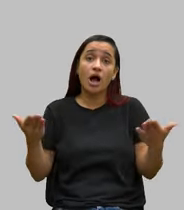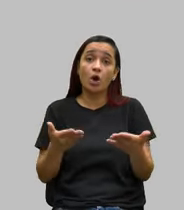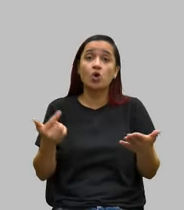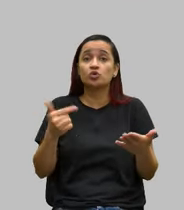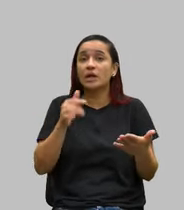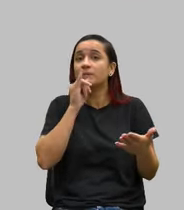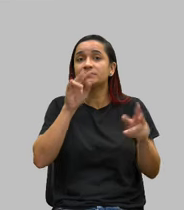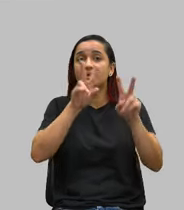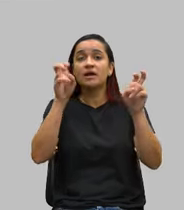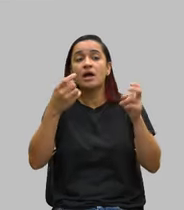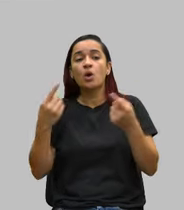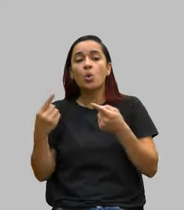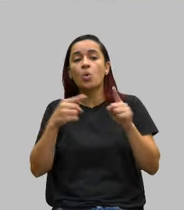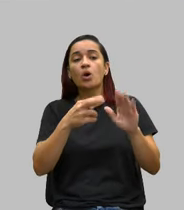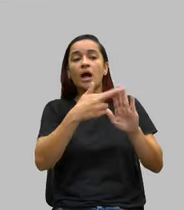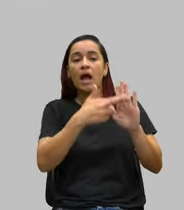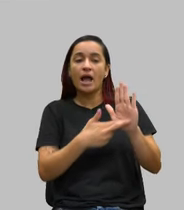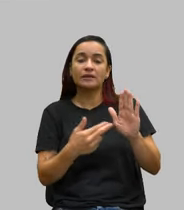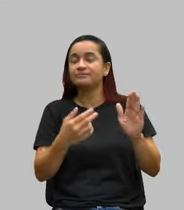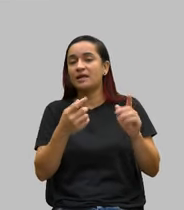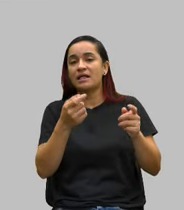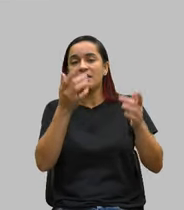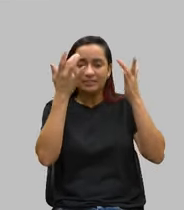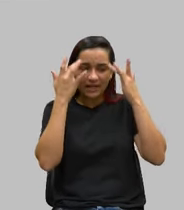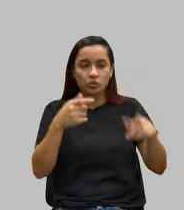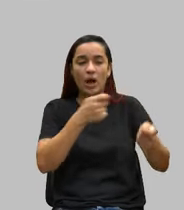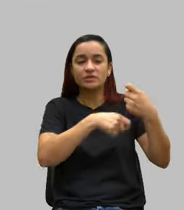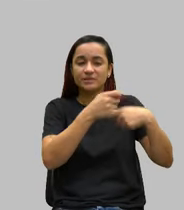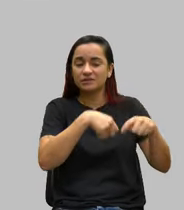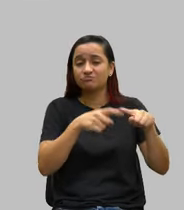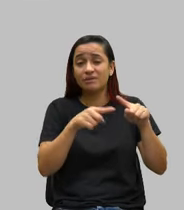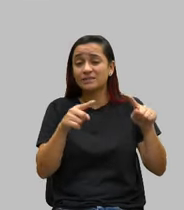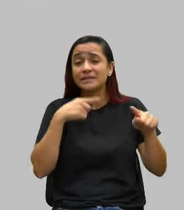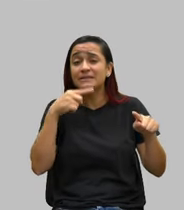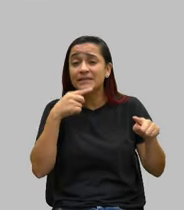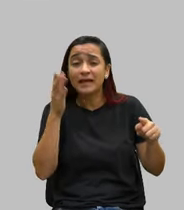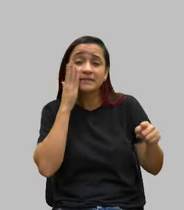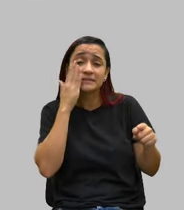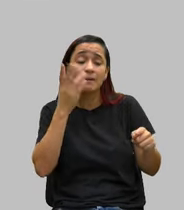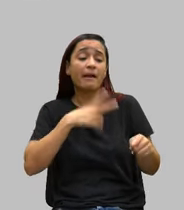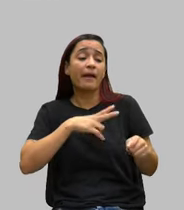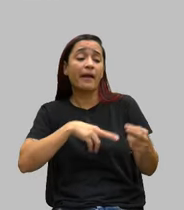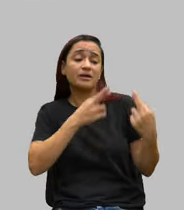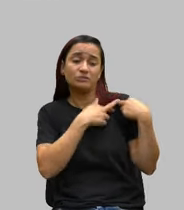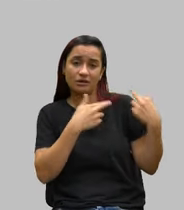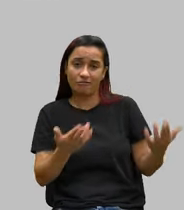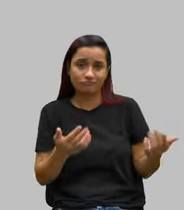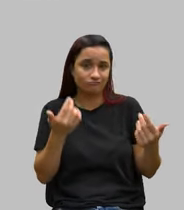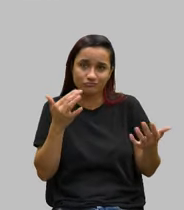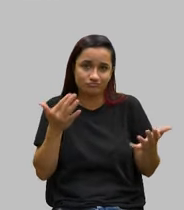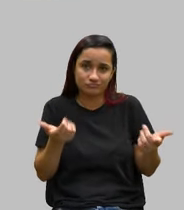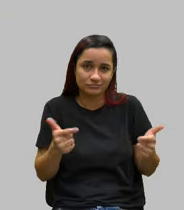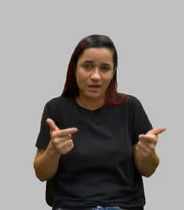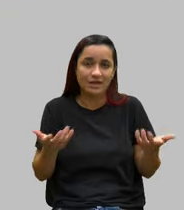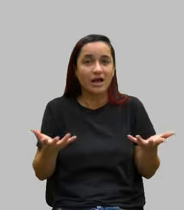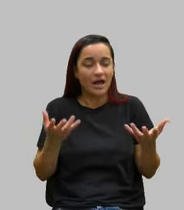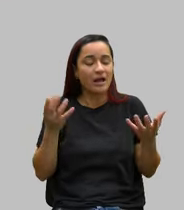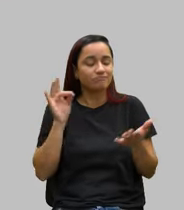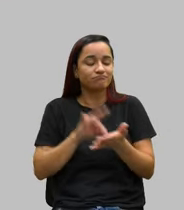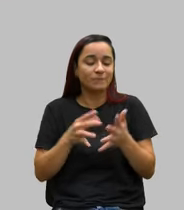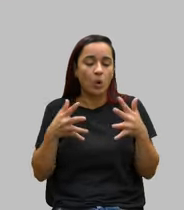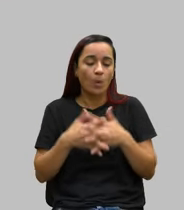infração de natureza administrativa que ninguém nem nem nem sabe quem que vai ser o competente então é realmente é muito